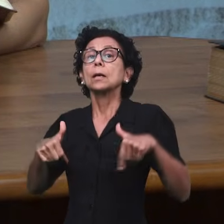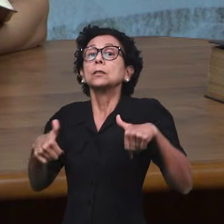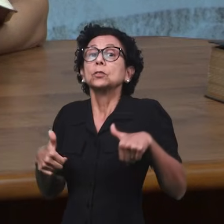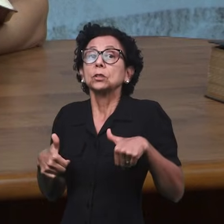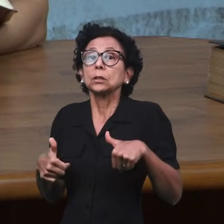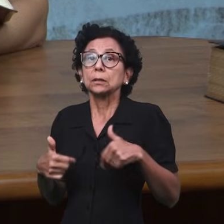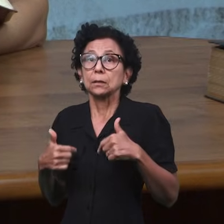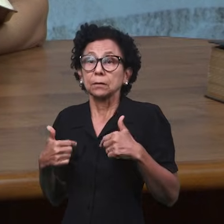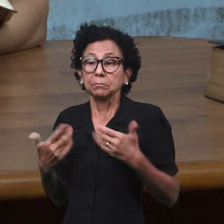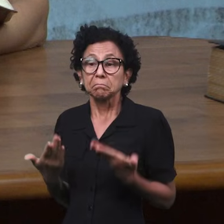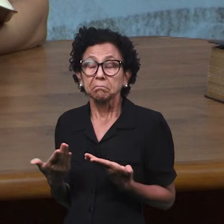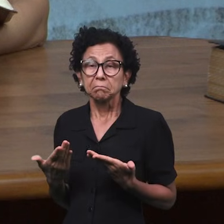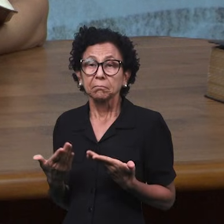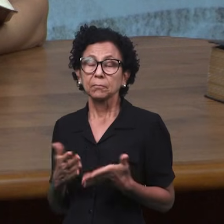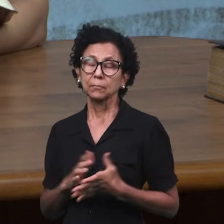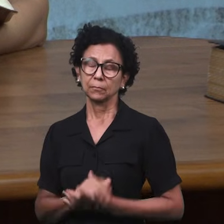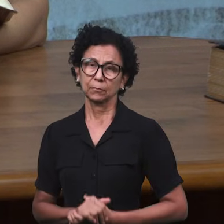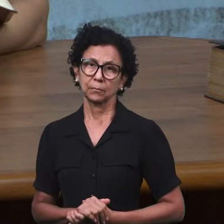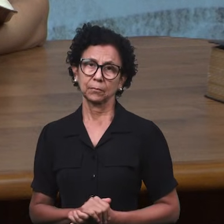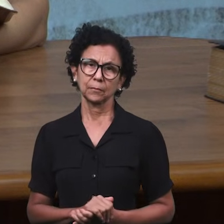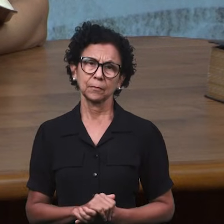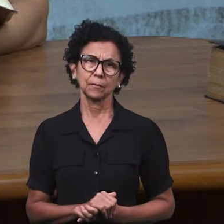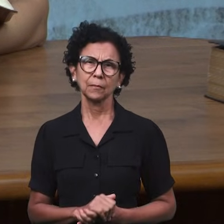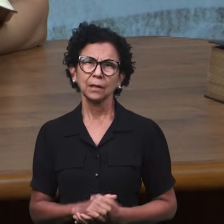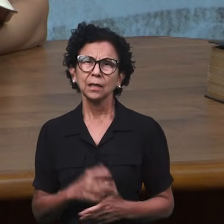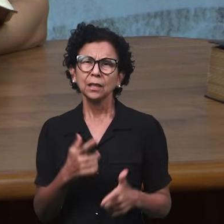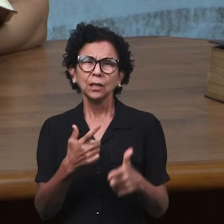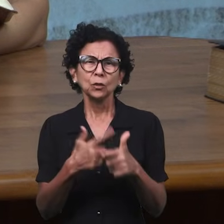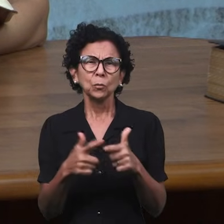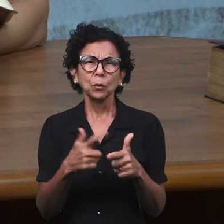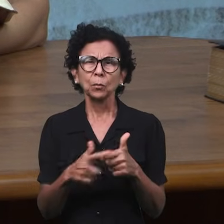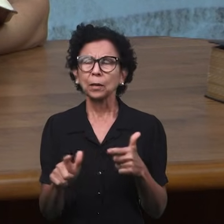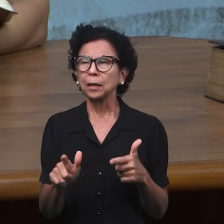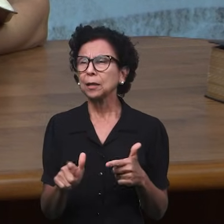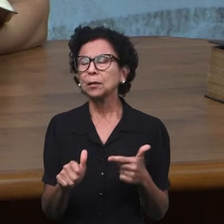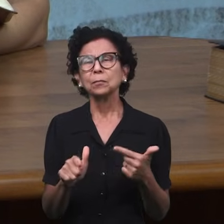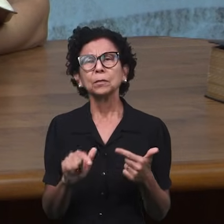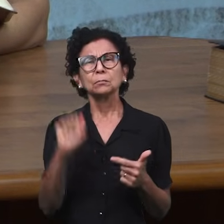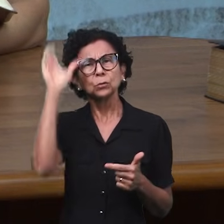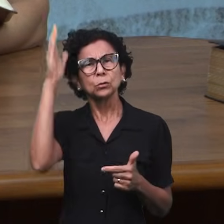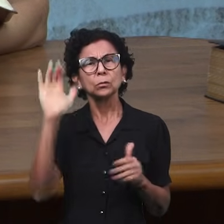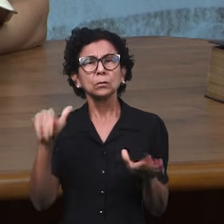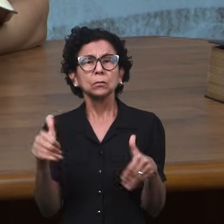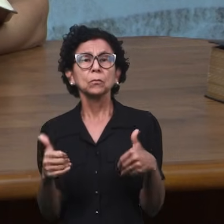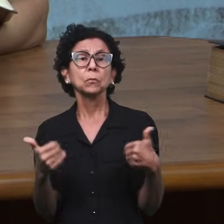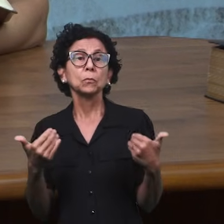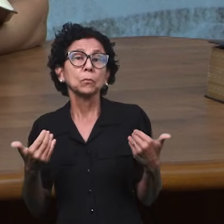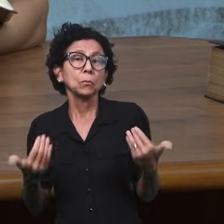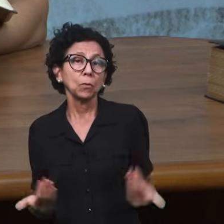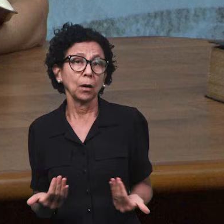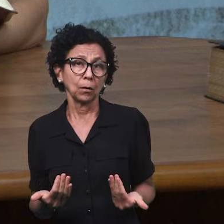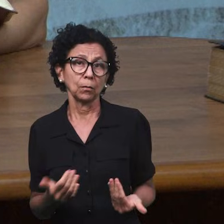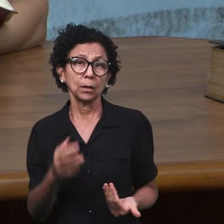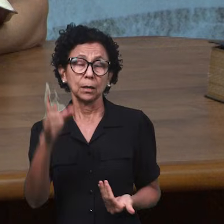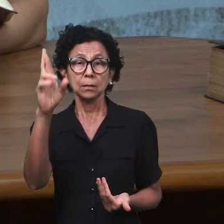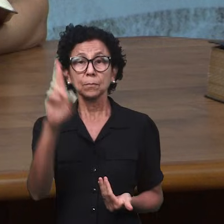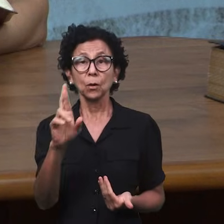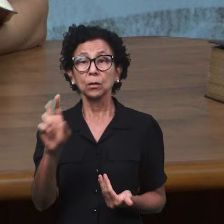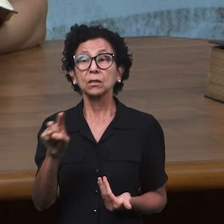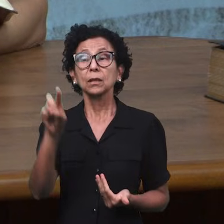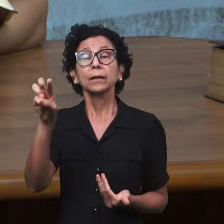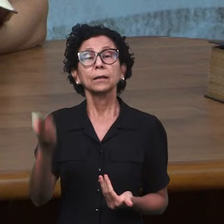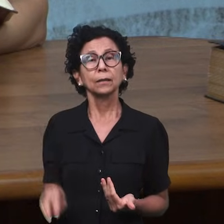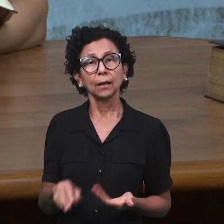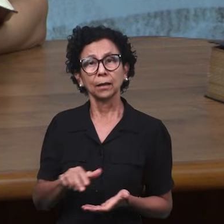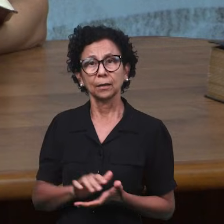inquirindo a causa, que lhe responderia? Aquele que me formou no ventre não o